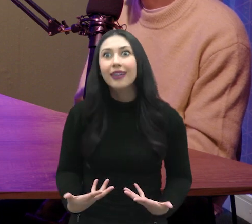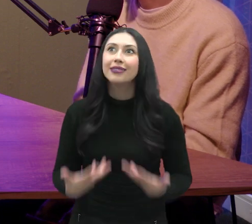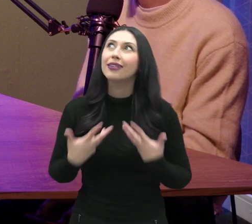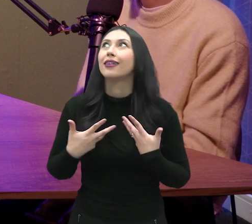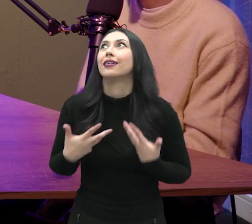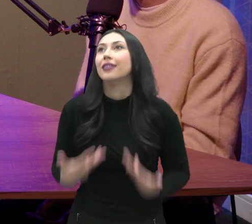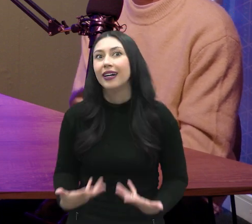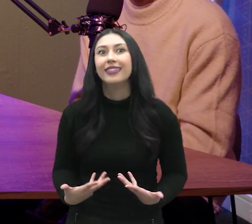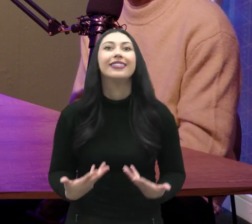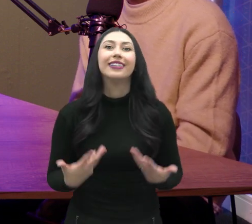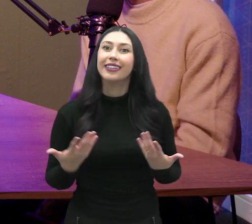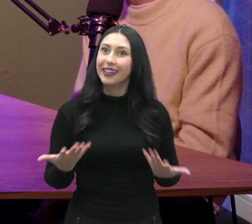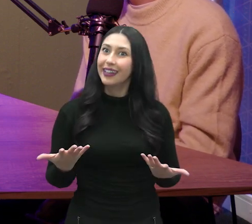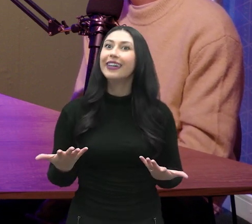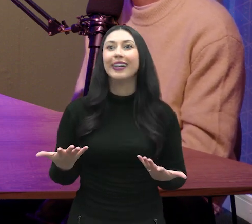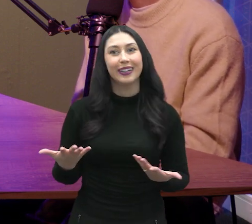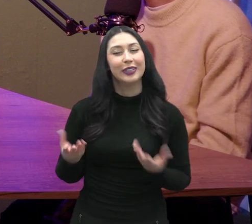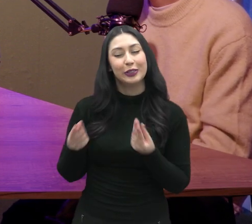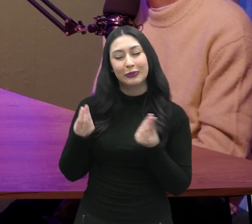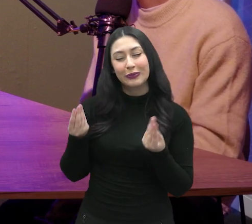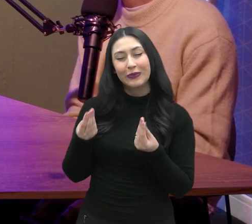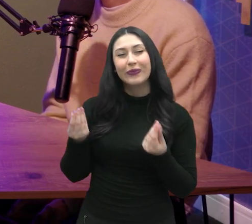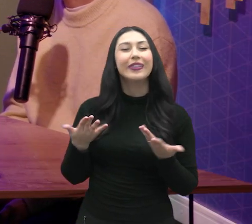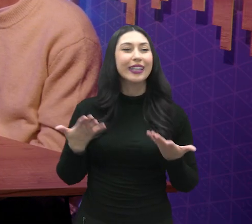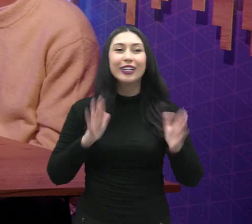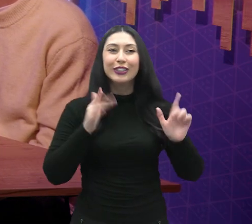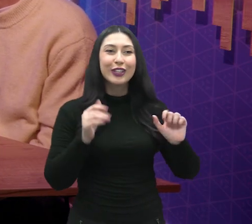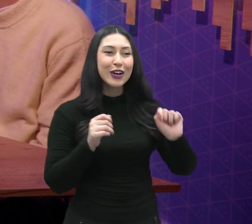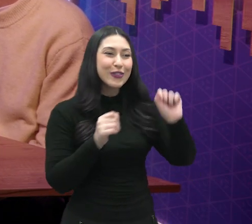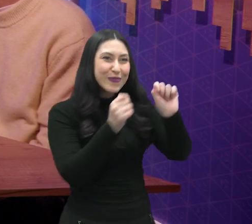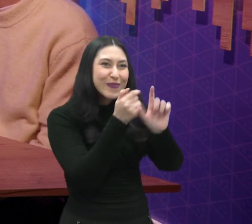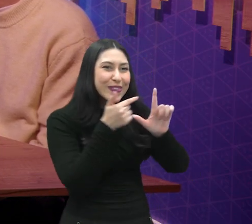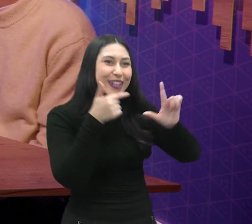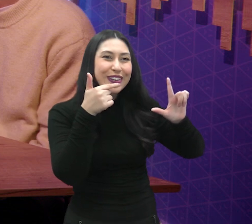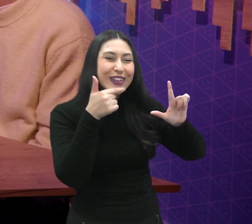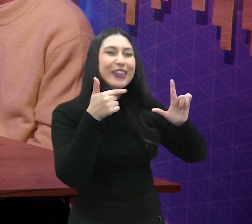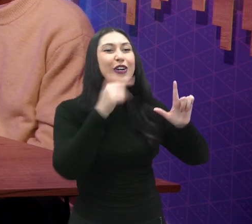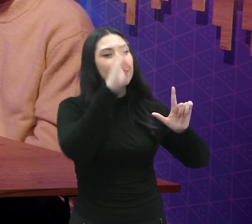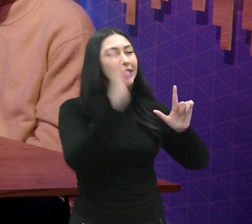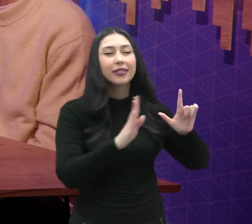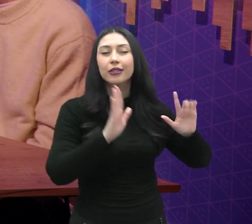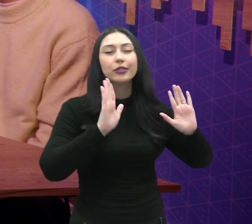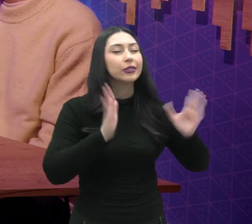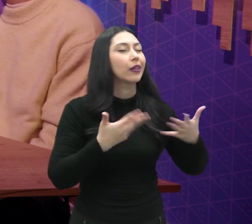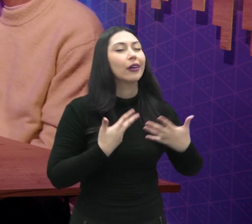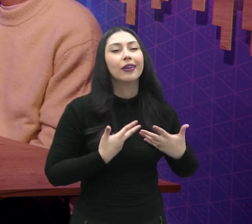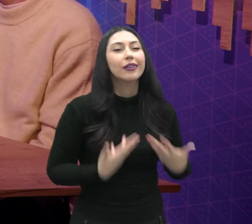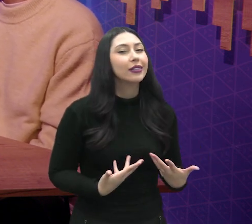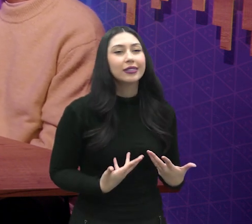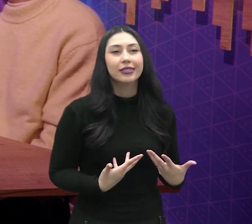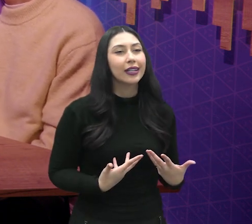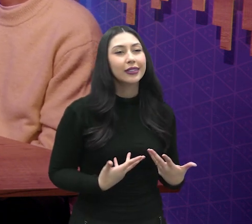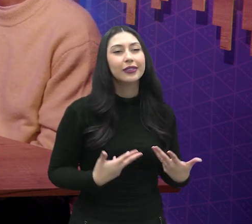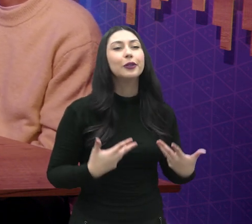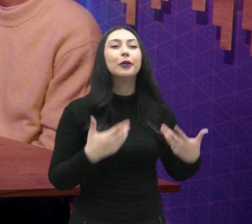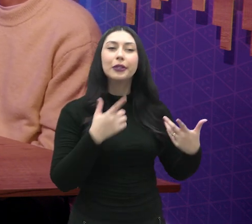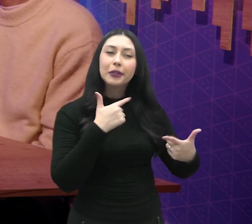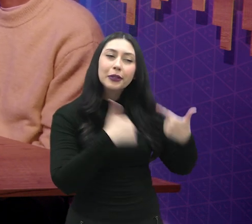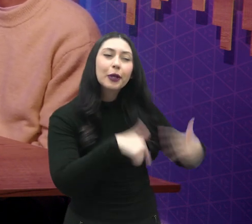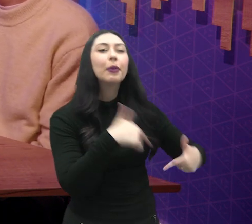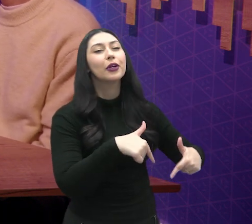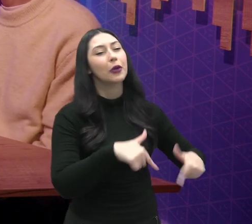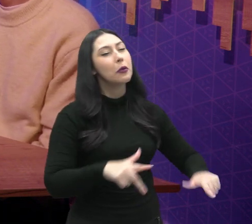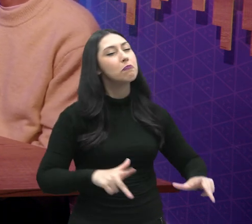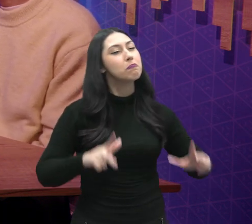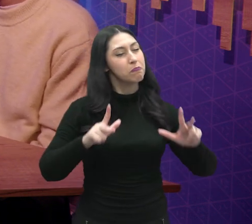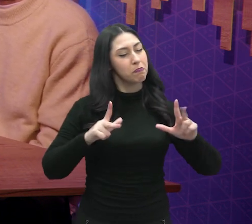Tá vendo só? A gente tem aí, a gente tem esse feeling, os né? Os memes prontos, o brasileiro é cansado. Brasileiro é cansado. Então significa que a gente tá trabalhando muito,